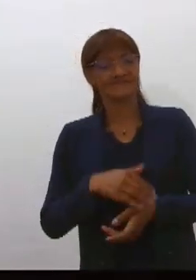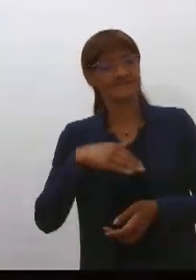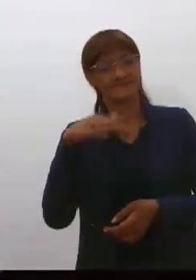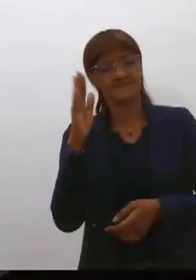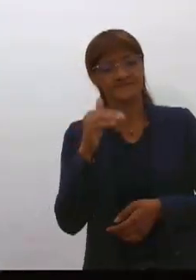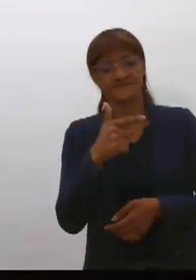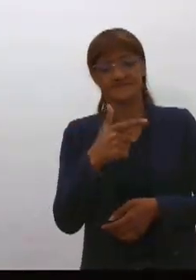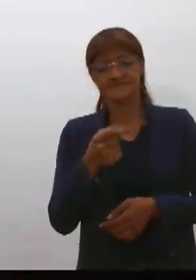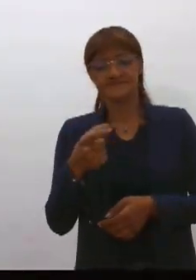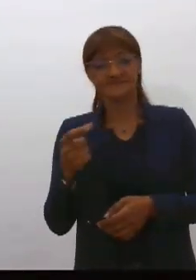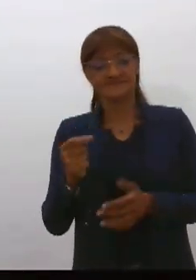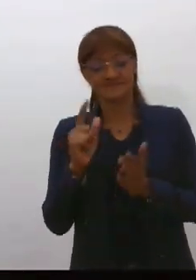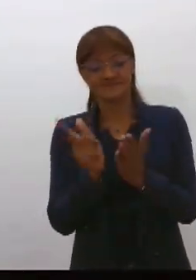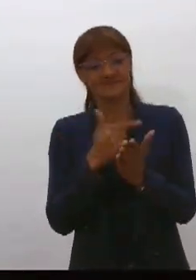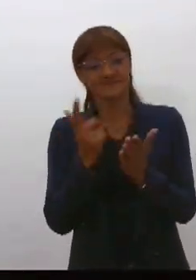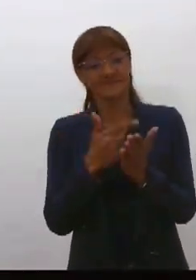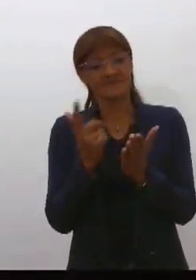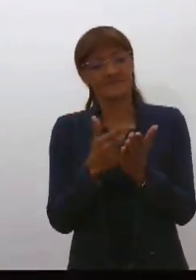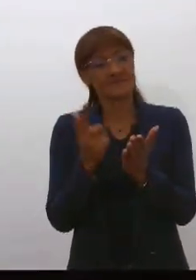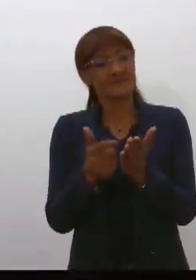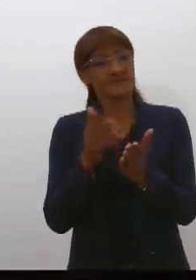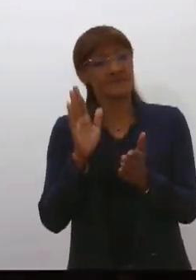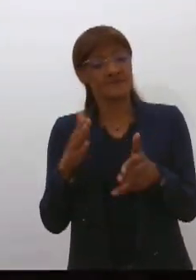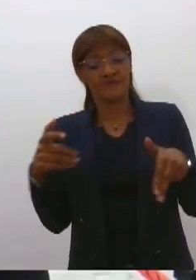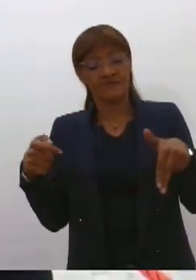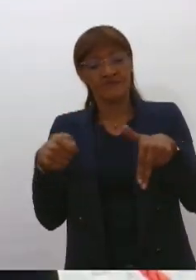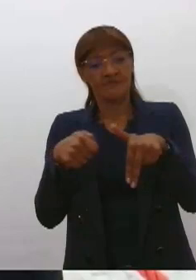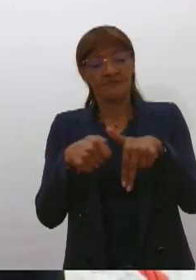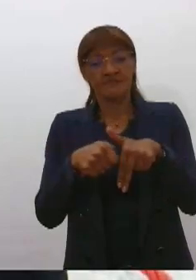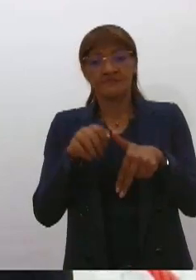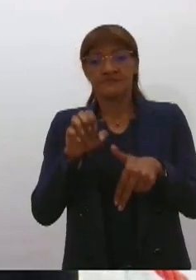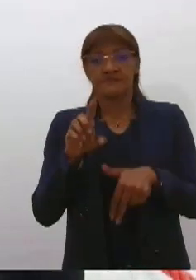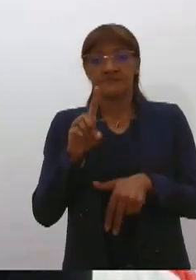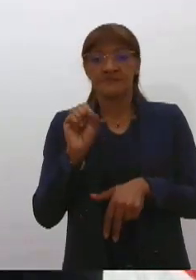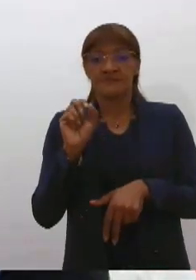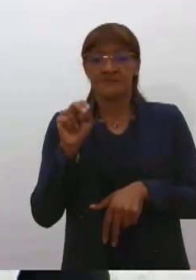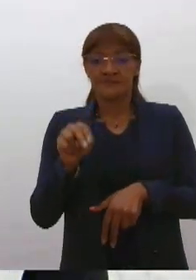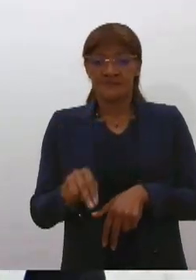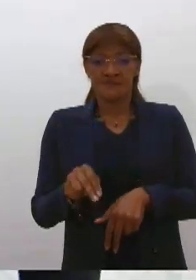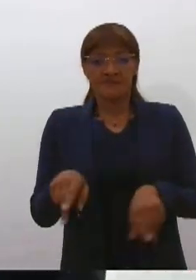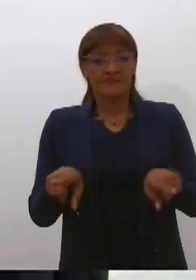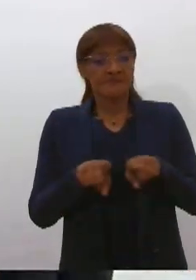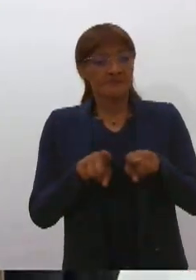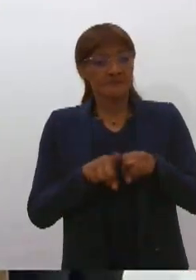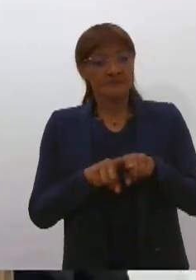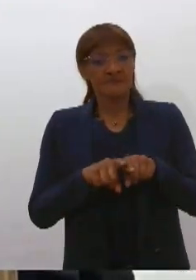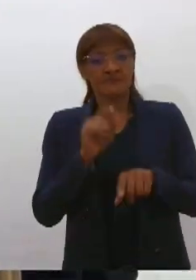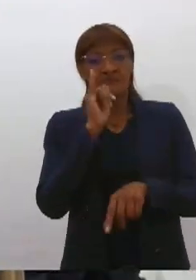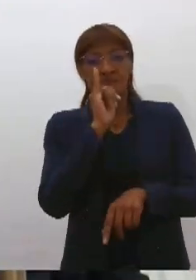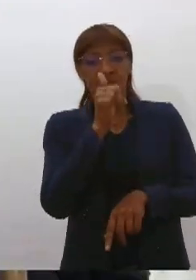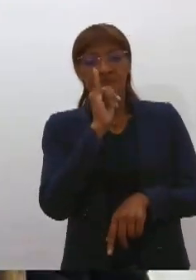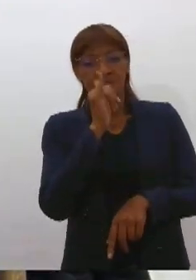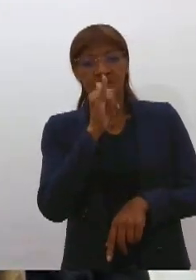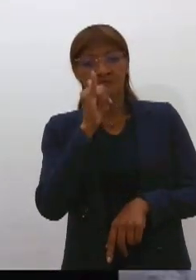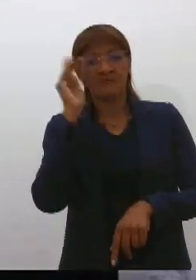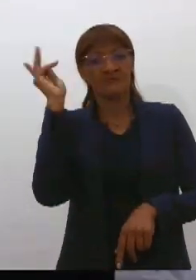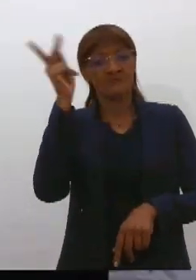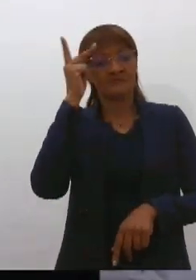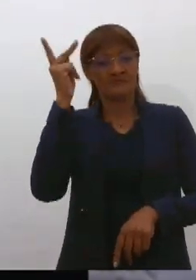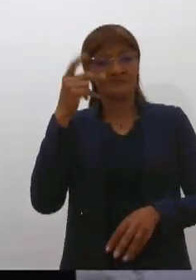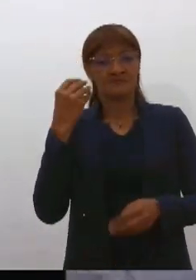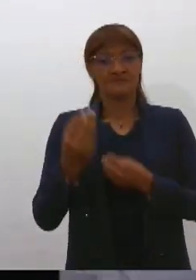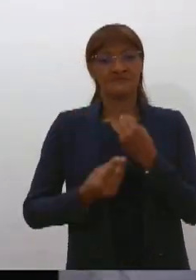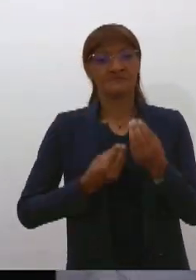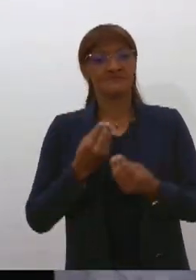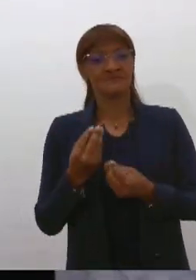do livro, o desembargador Edson Ulisses também conta a história de como se deu a nomeação dele ao cargo.